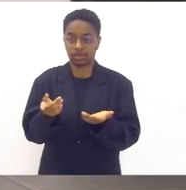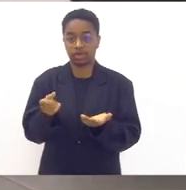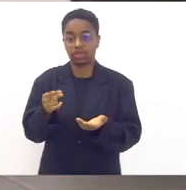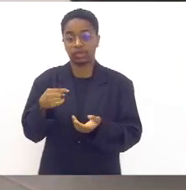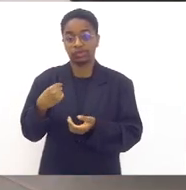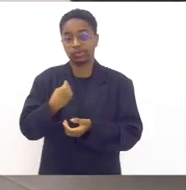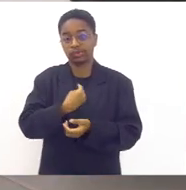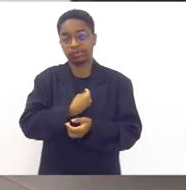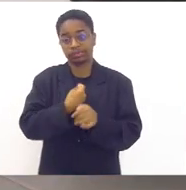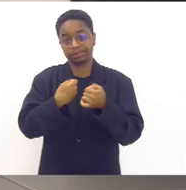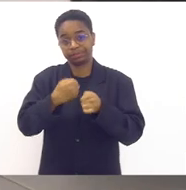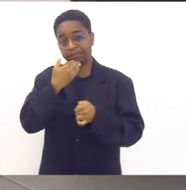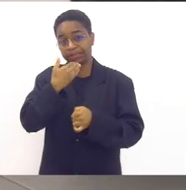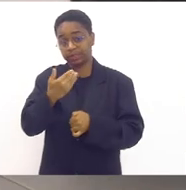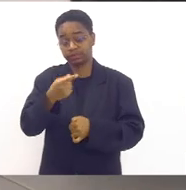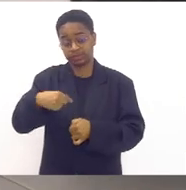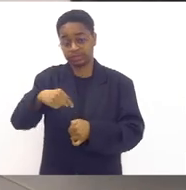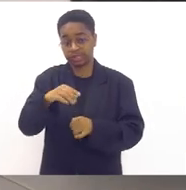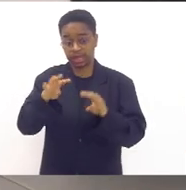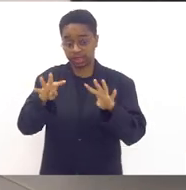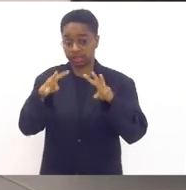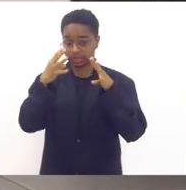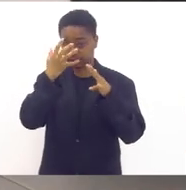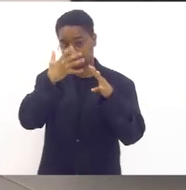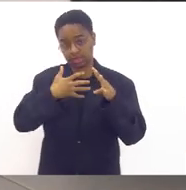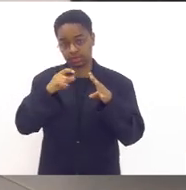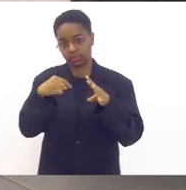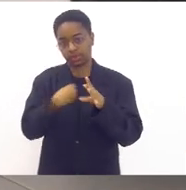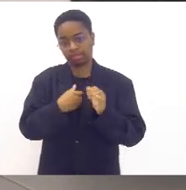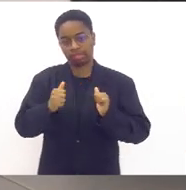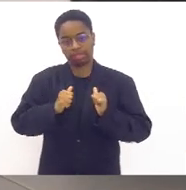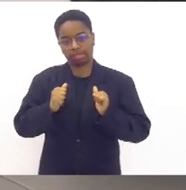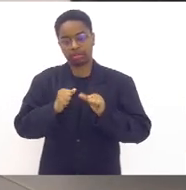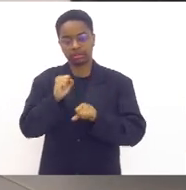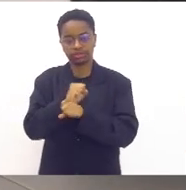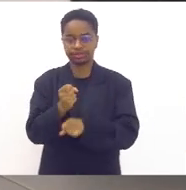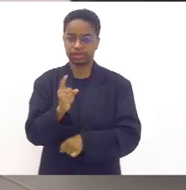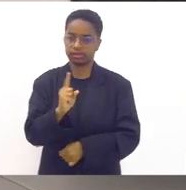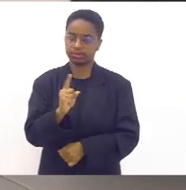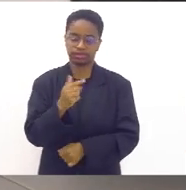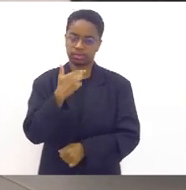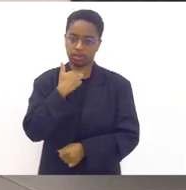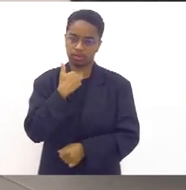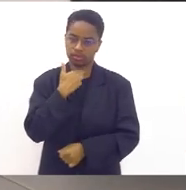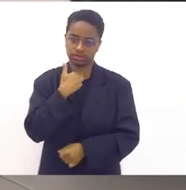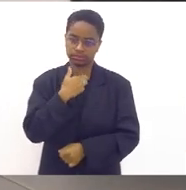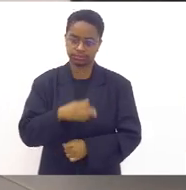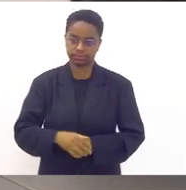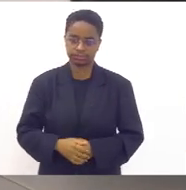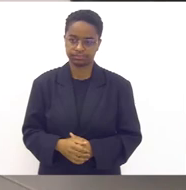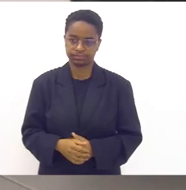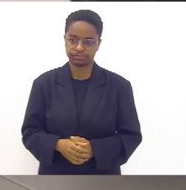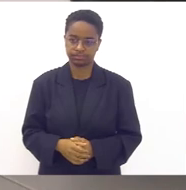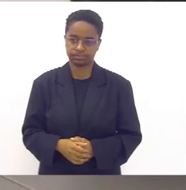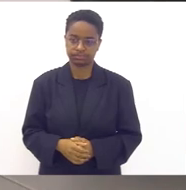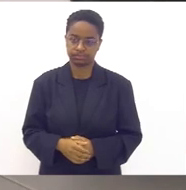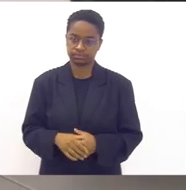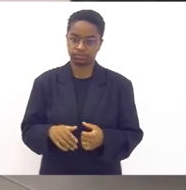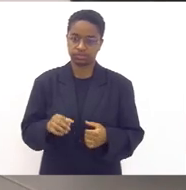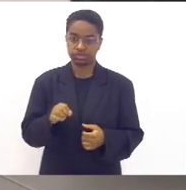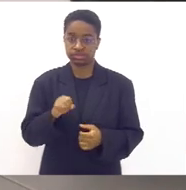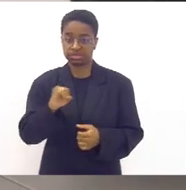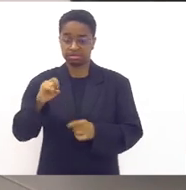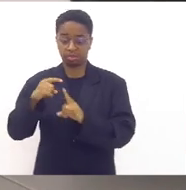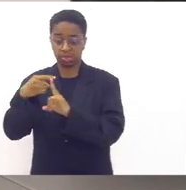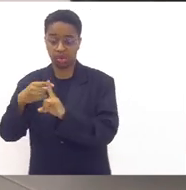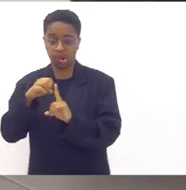para que possam dar um tratamento mais sério ali, e a gente não possa ficar esperando essa manifestação para bem ou para mal, né? Então,